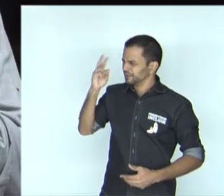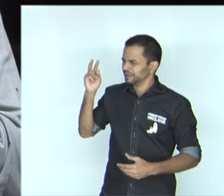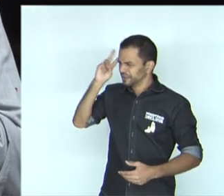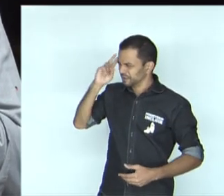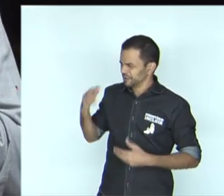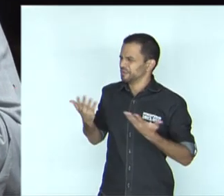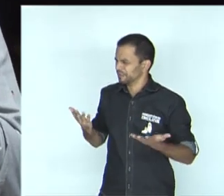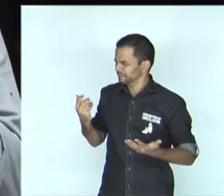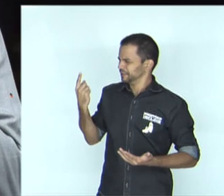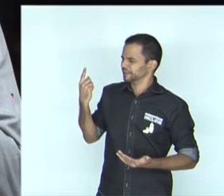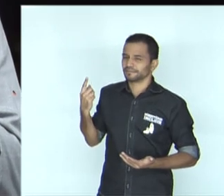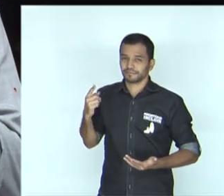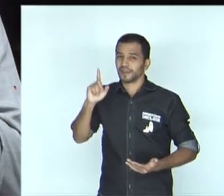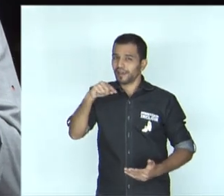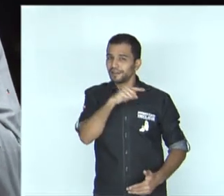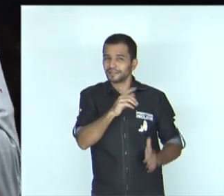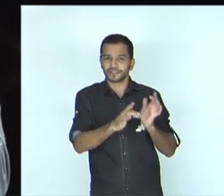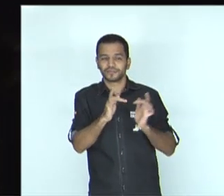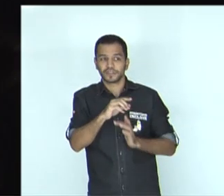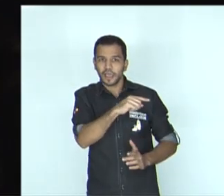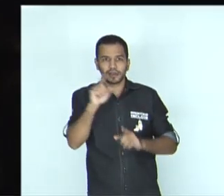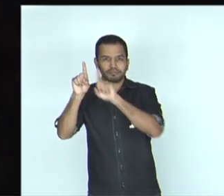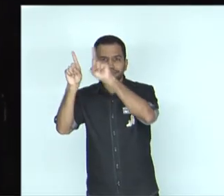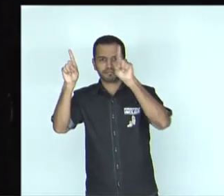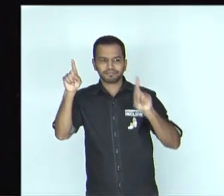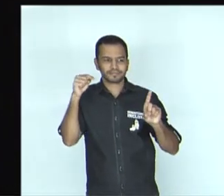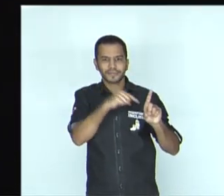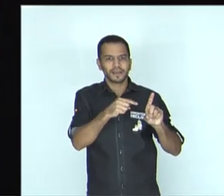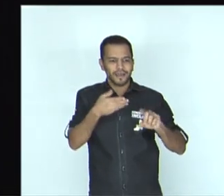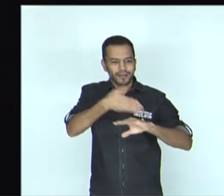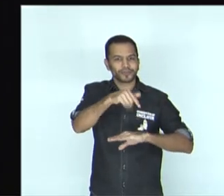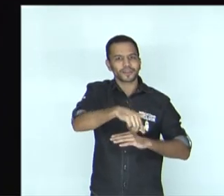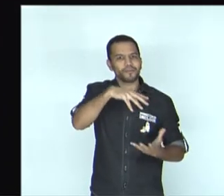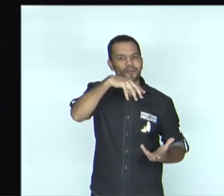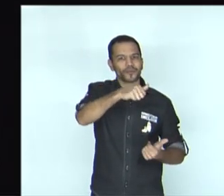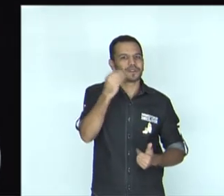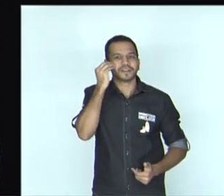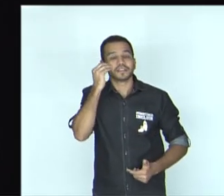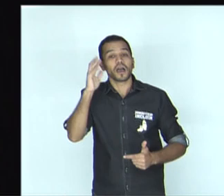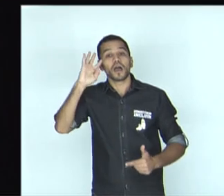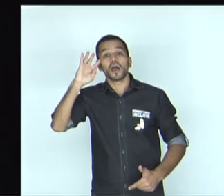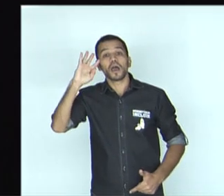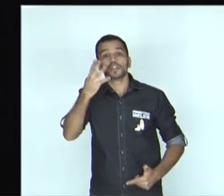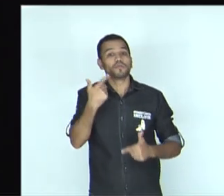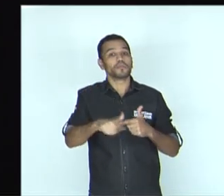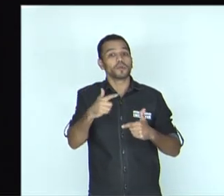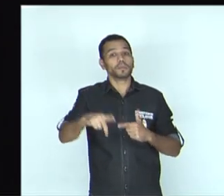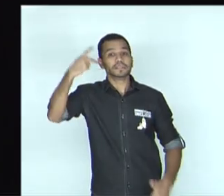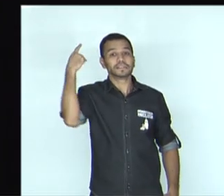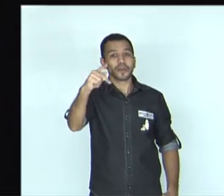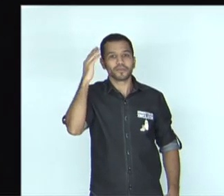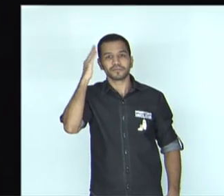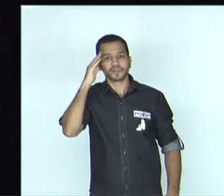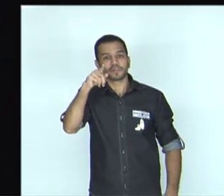resolver um problema do nosso pecado, da nossa distância de Deus, da nossa facilidade de olhar para o nosso ego e